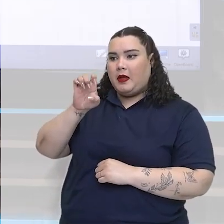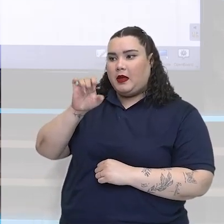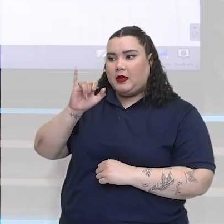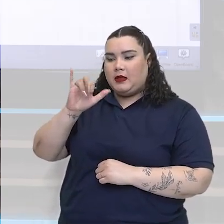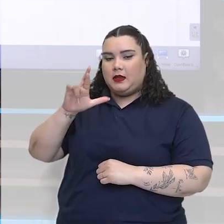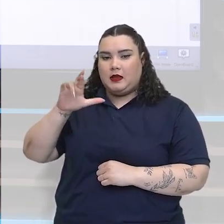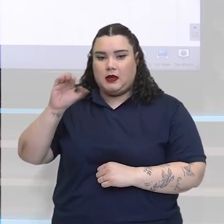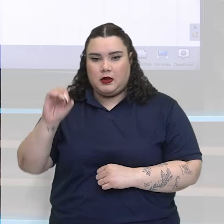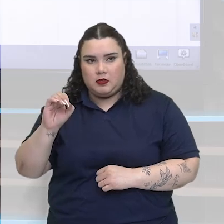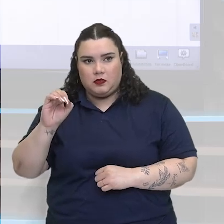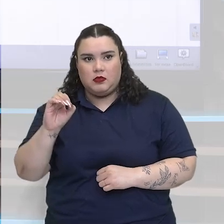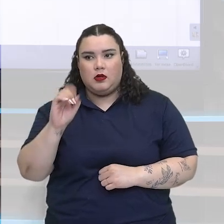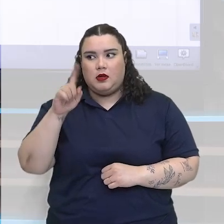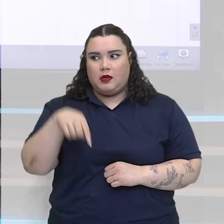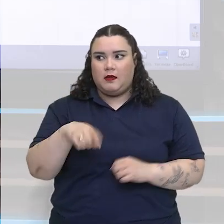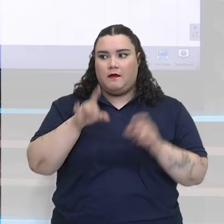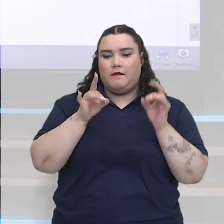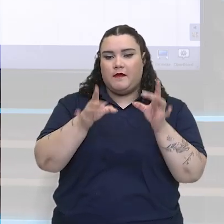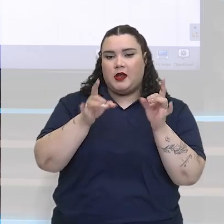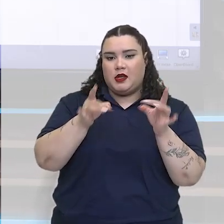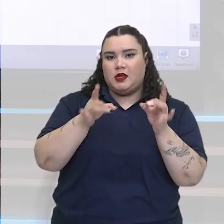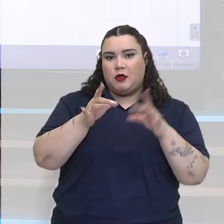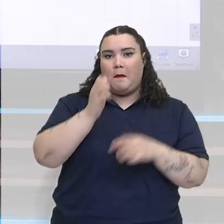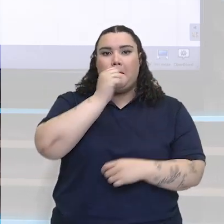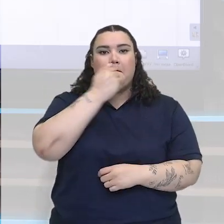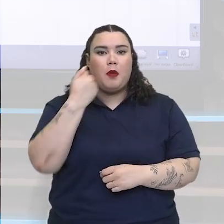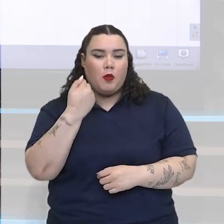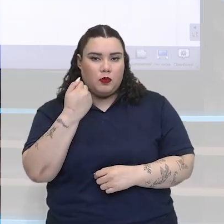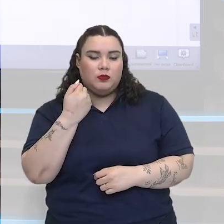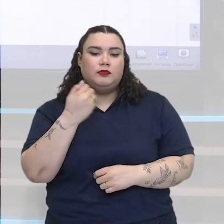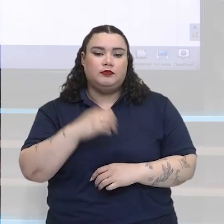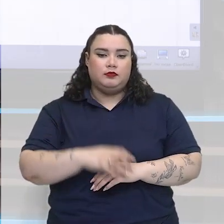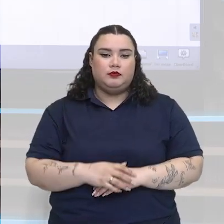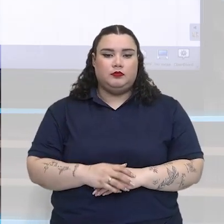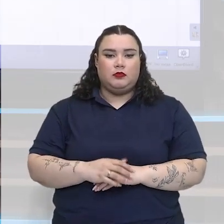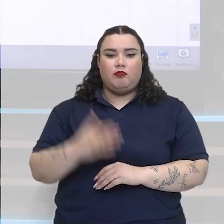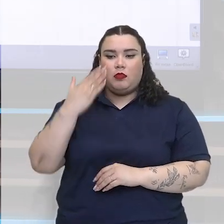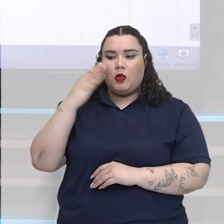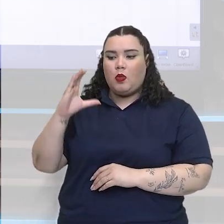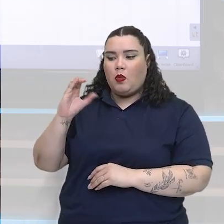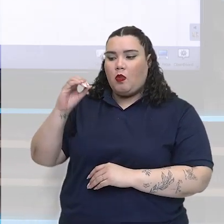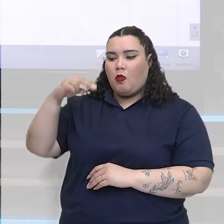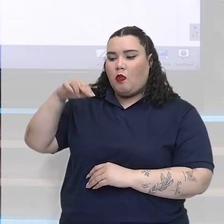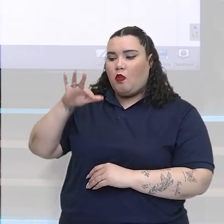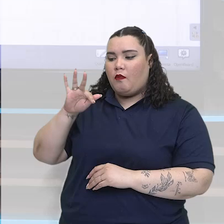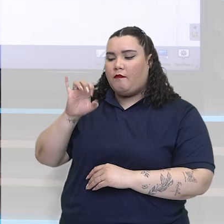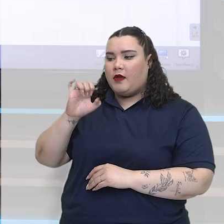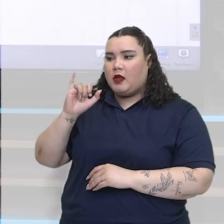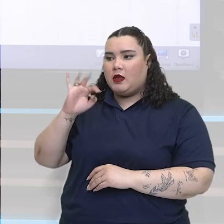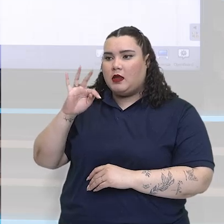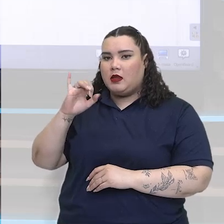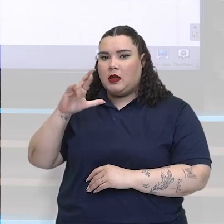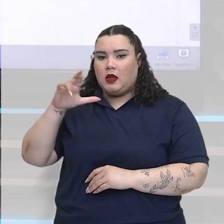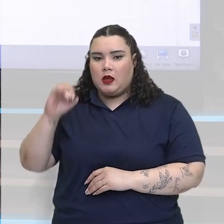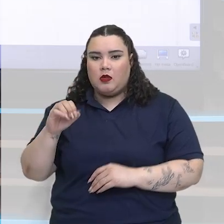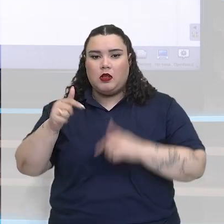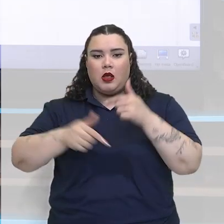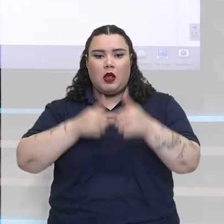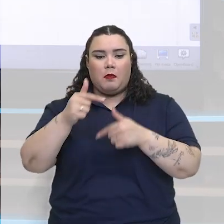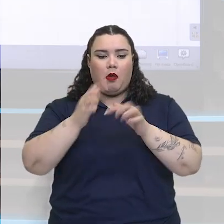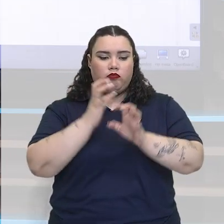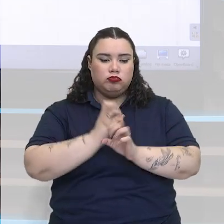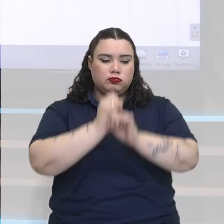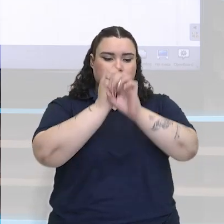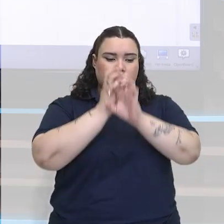padeiro, quem trabalha vendendo pão. Confeiteiro, aquele que trabalha com confeito,